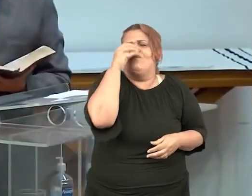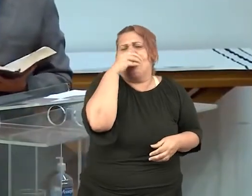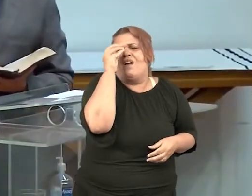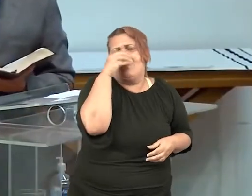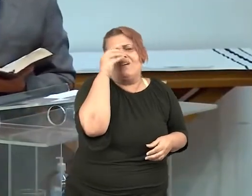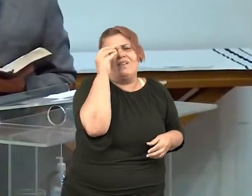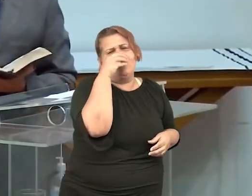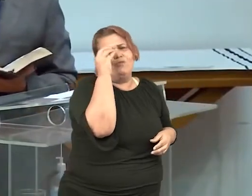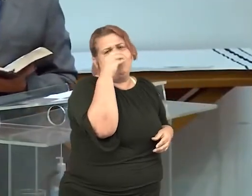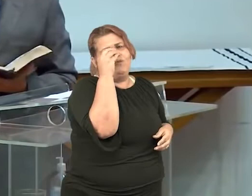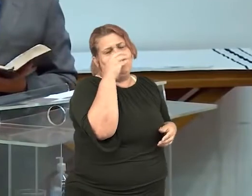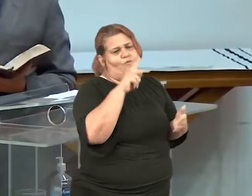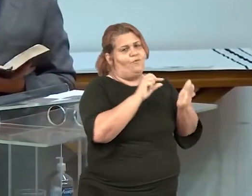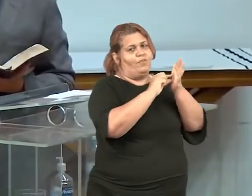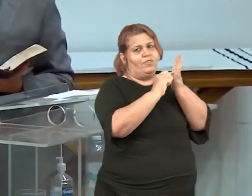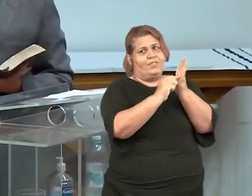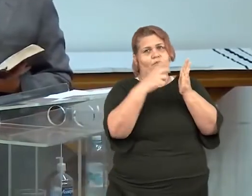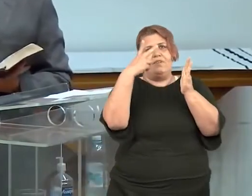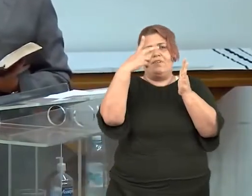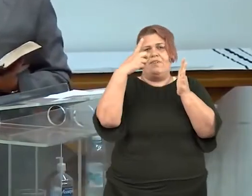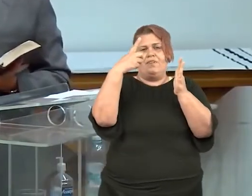fragilidade. Olha comigo o versículo 14.